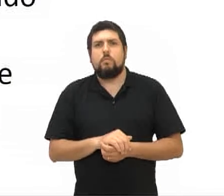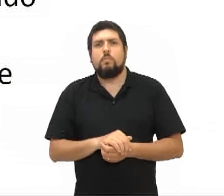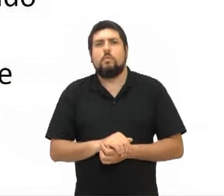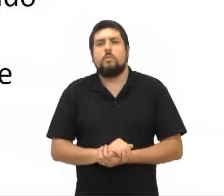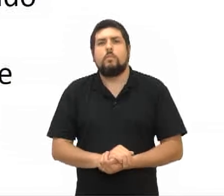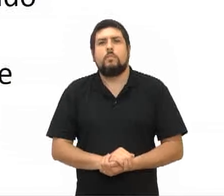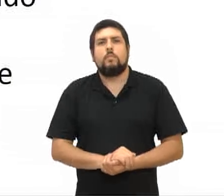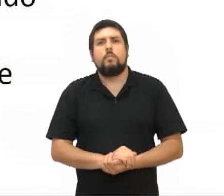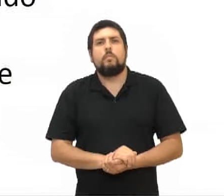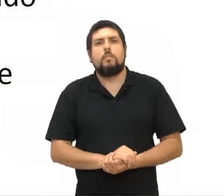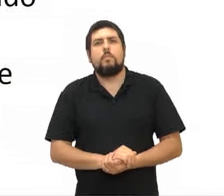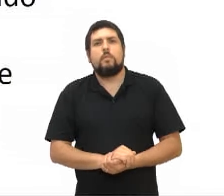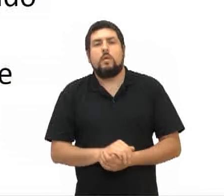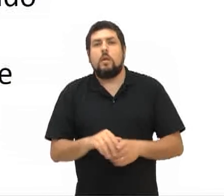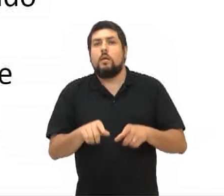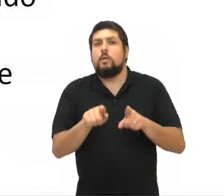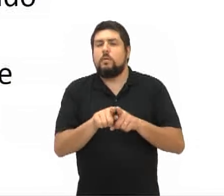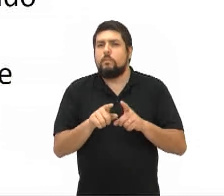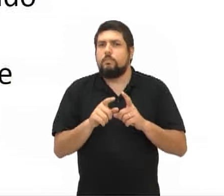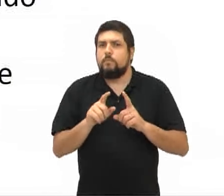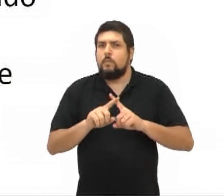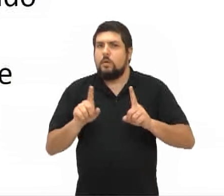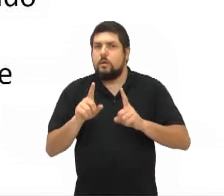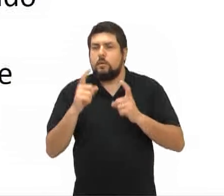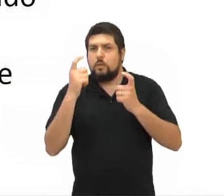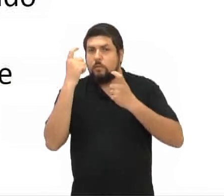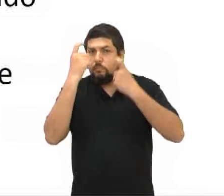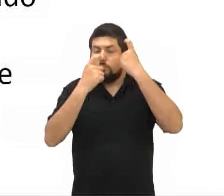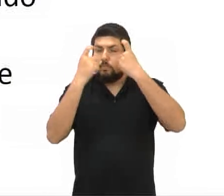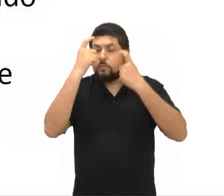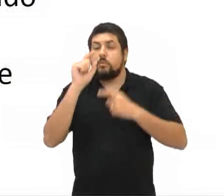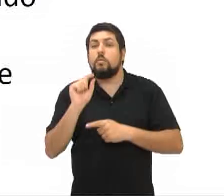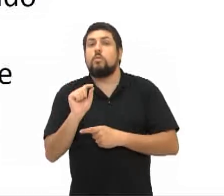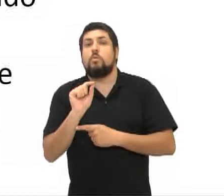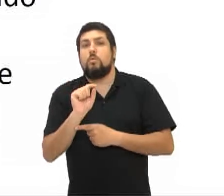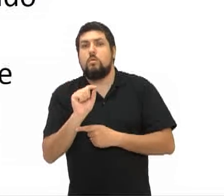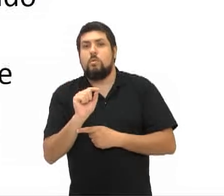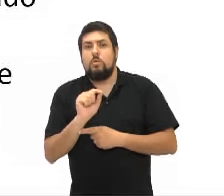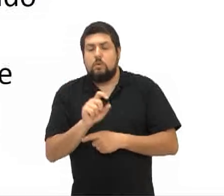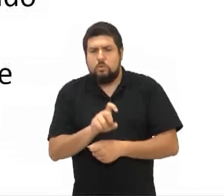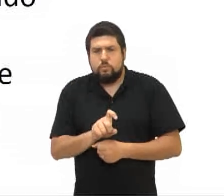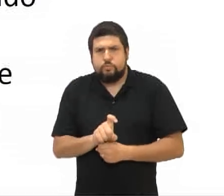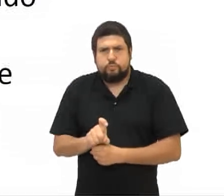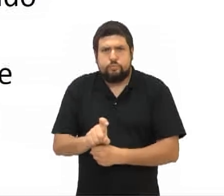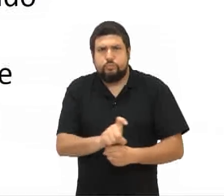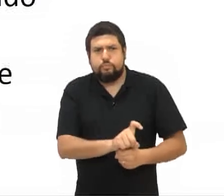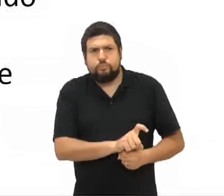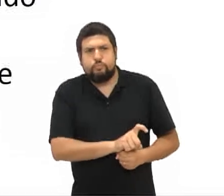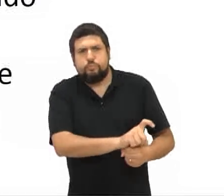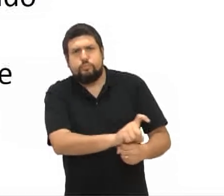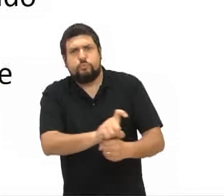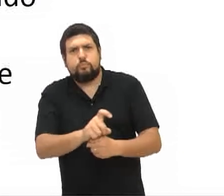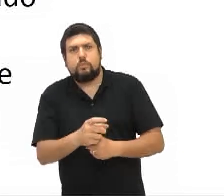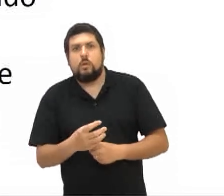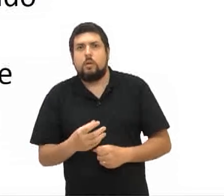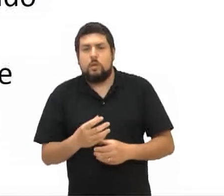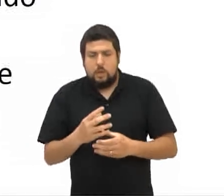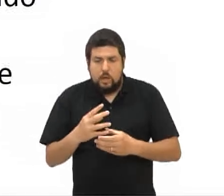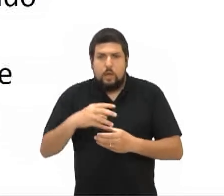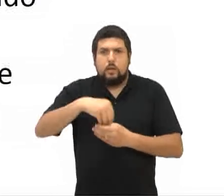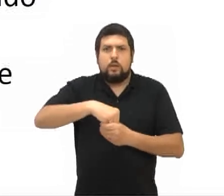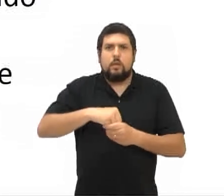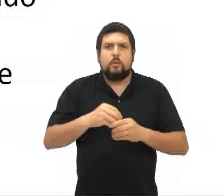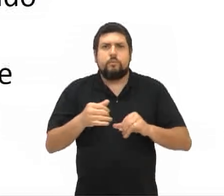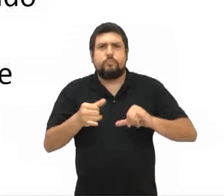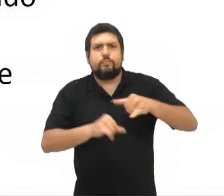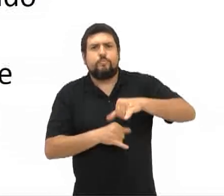estado. Preocupo-me, entretanto, com a quantidade de agrotóxico presente em cada produto e defendo